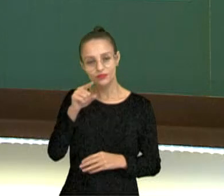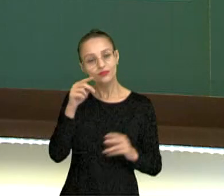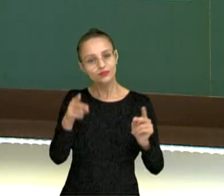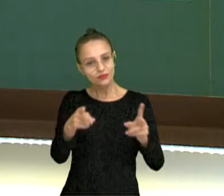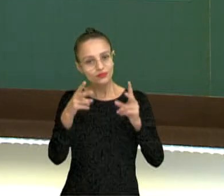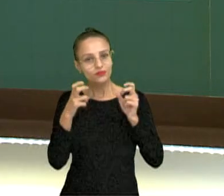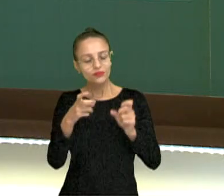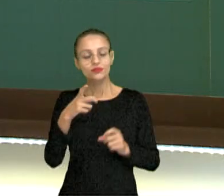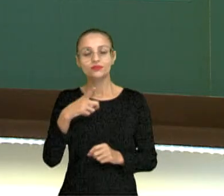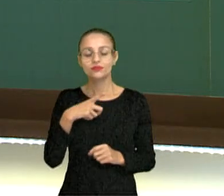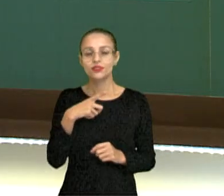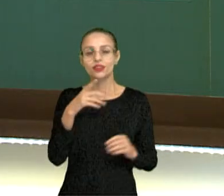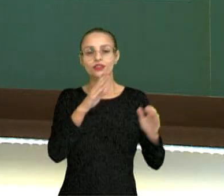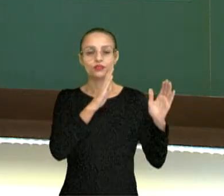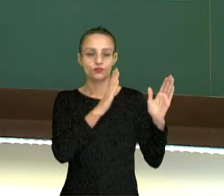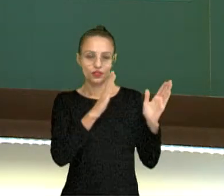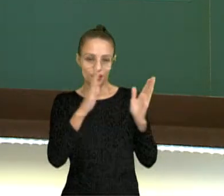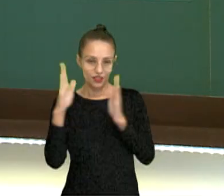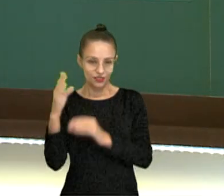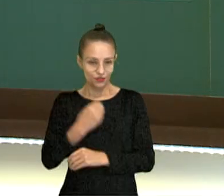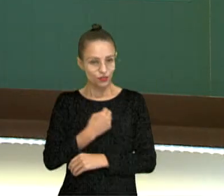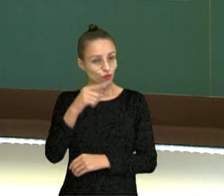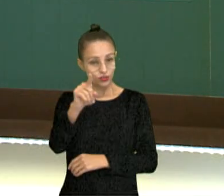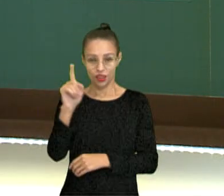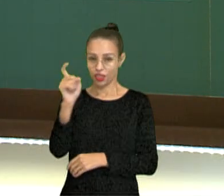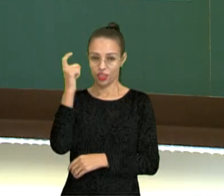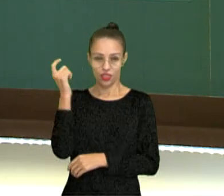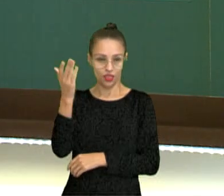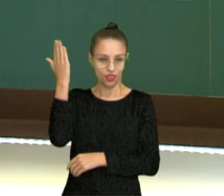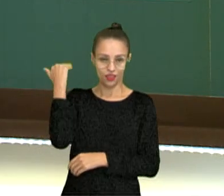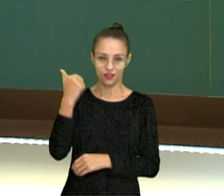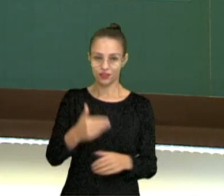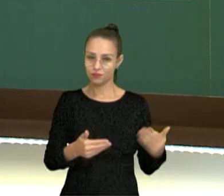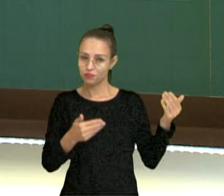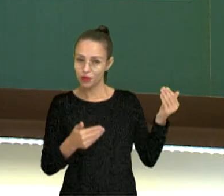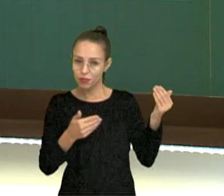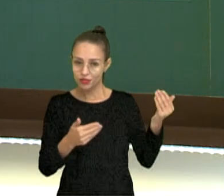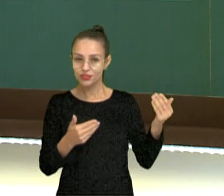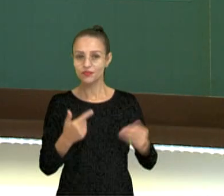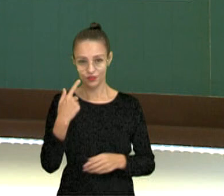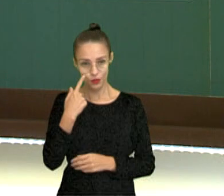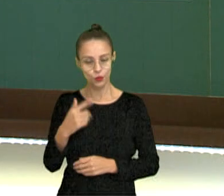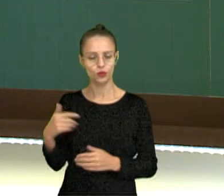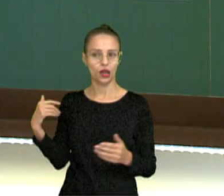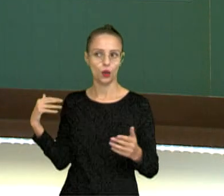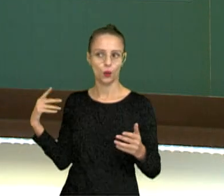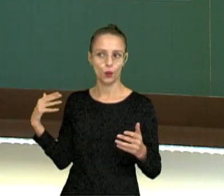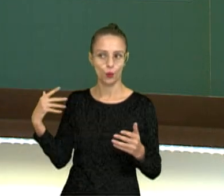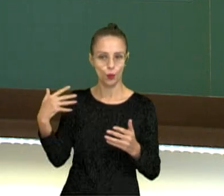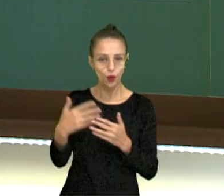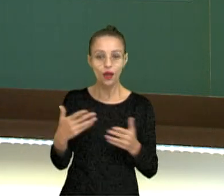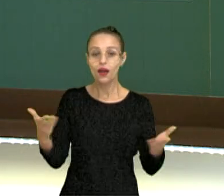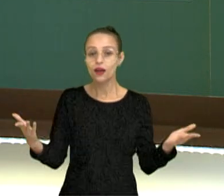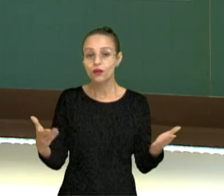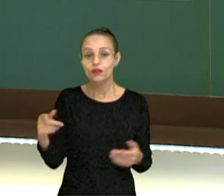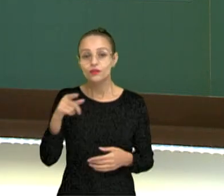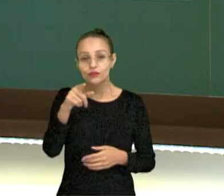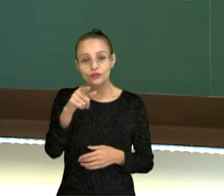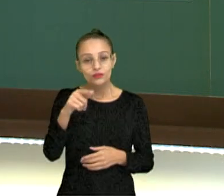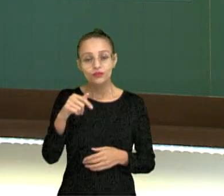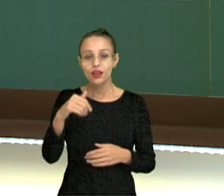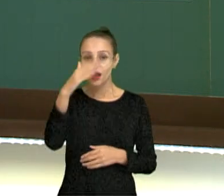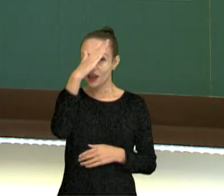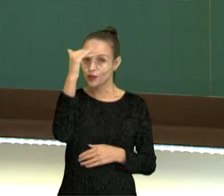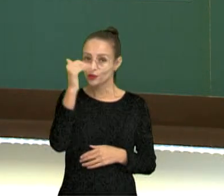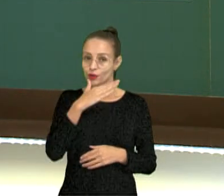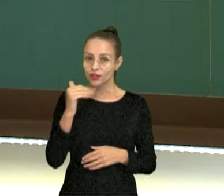percebem que são fases da vida? Você já foi bebezinho. Olha como o tempo foi passando. E você agora já é